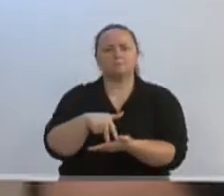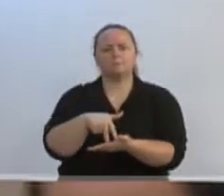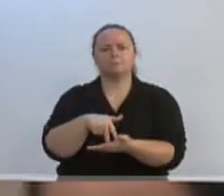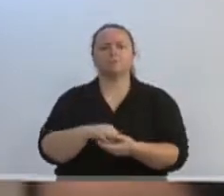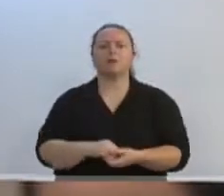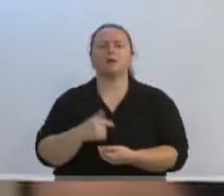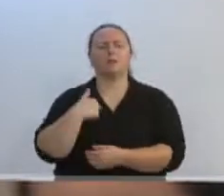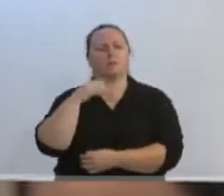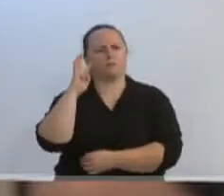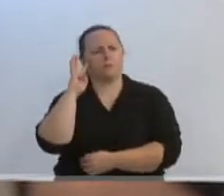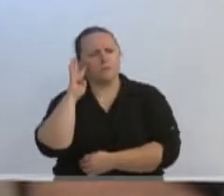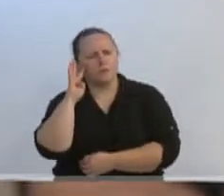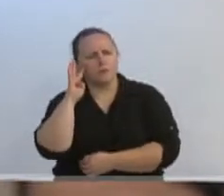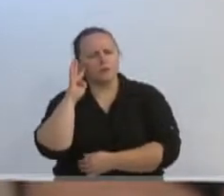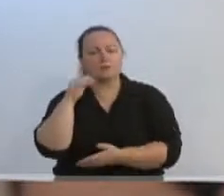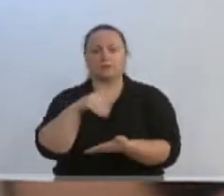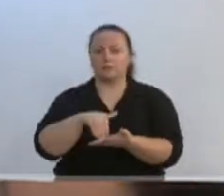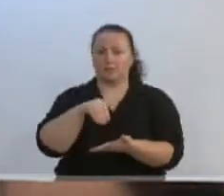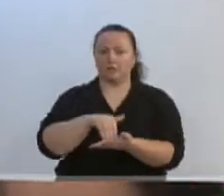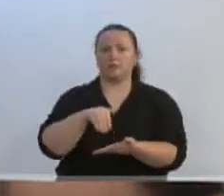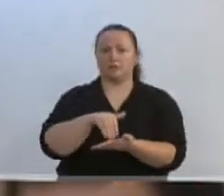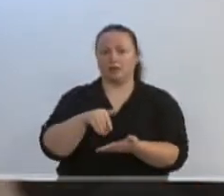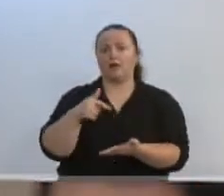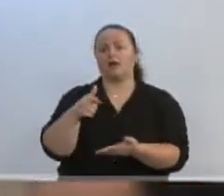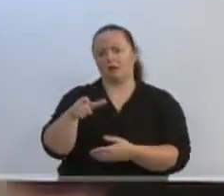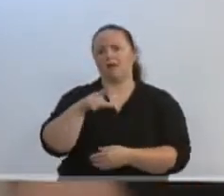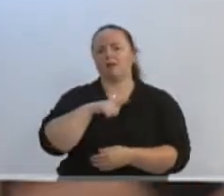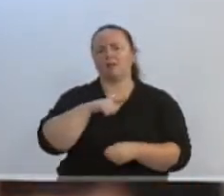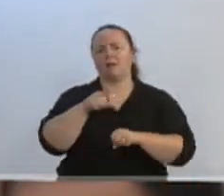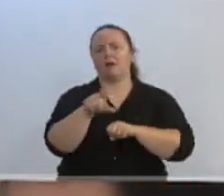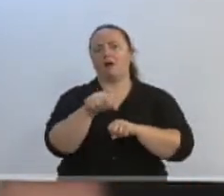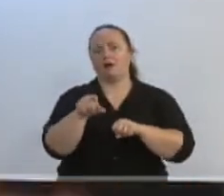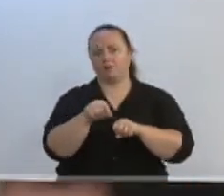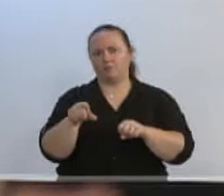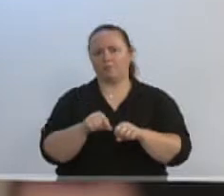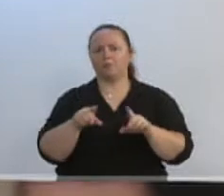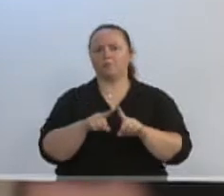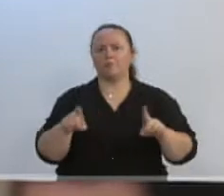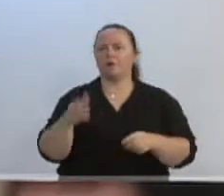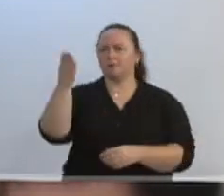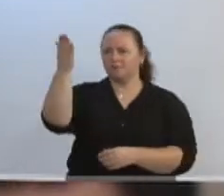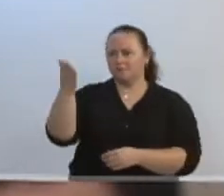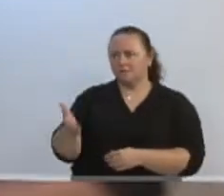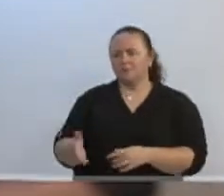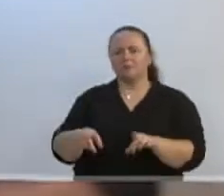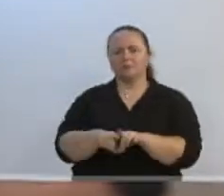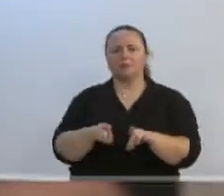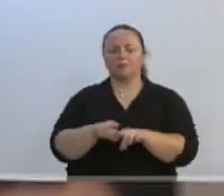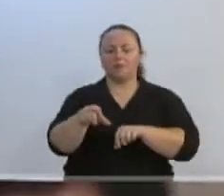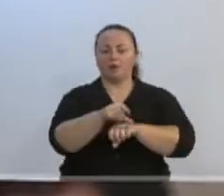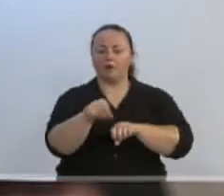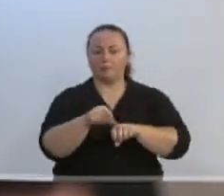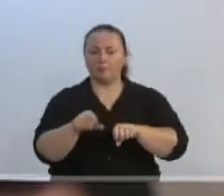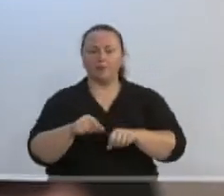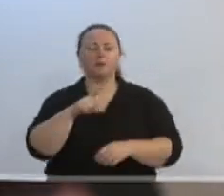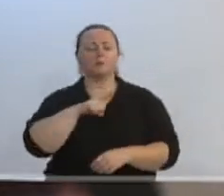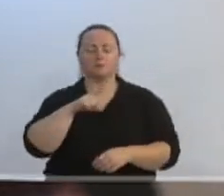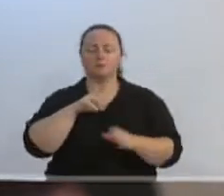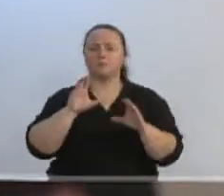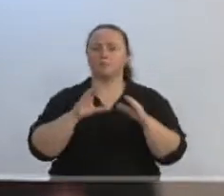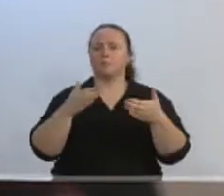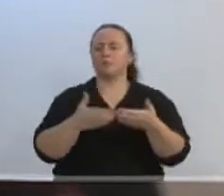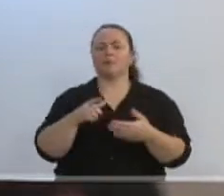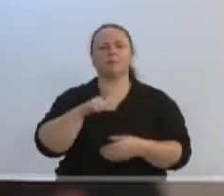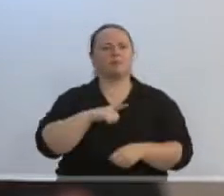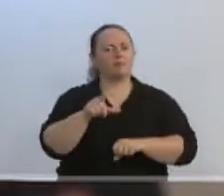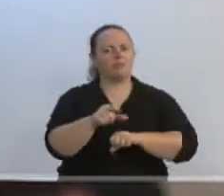eu conversei com a secretária, ela tem realmente bons argumentos. Agora, ouvindo o senhor também, vejo que o senhor tem bons argumentos, a comunidade tem bons